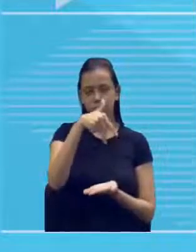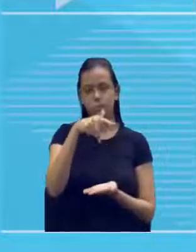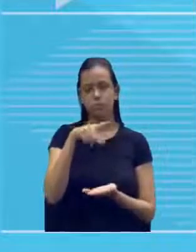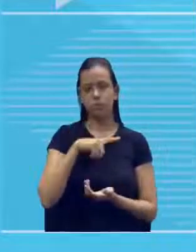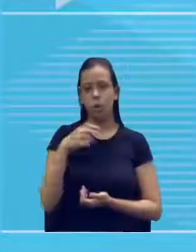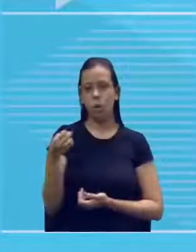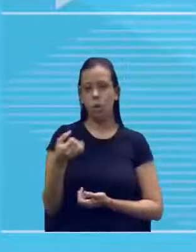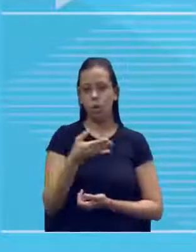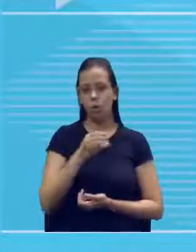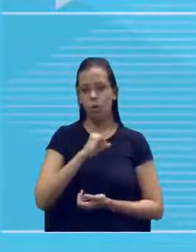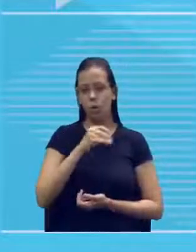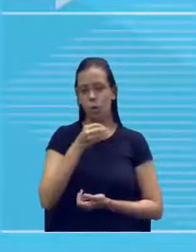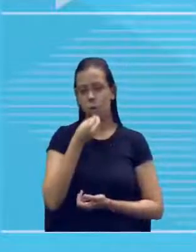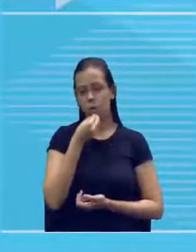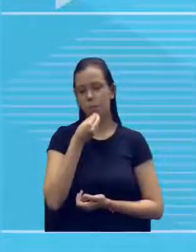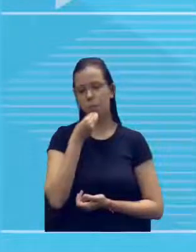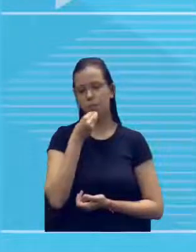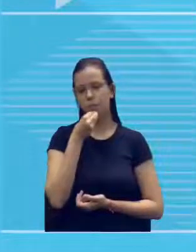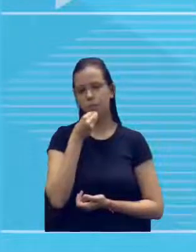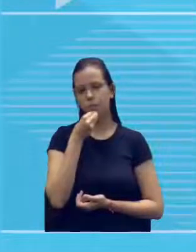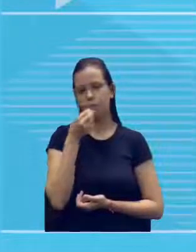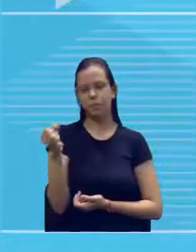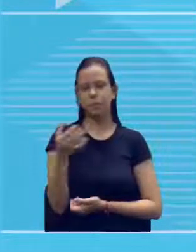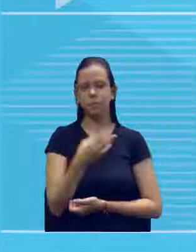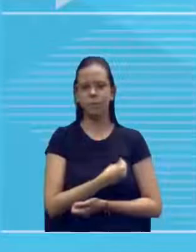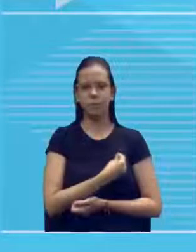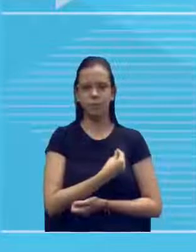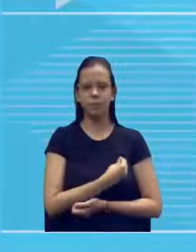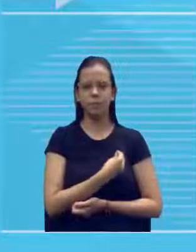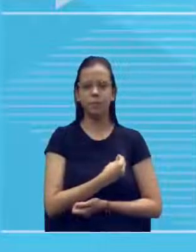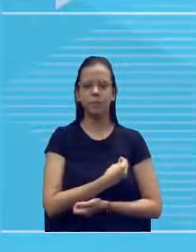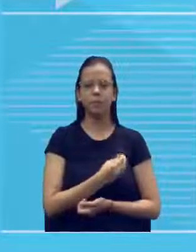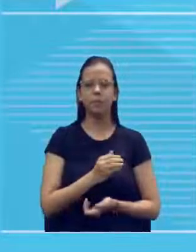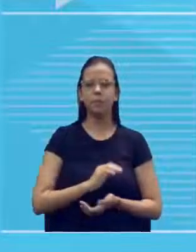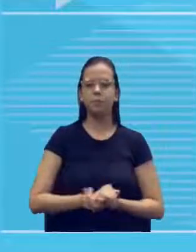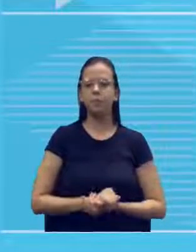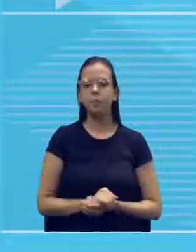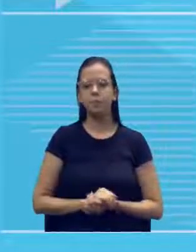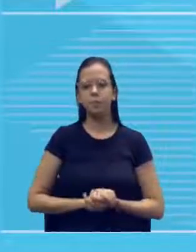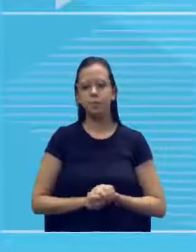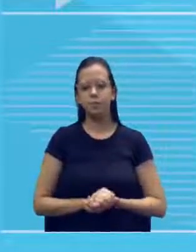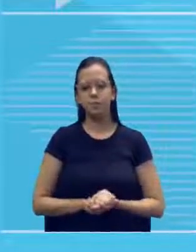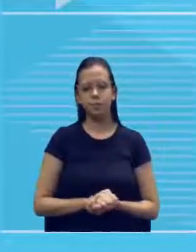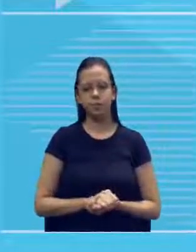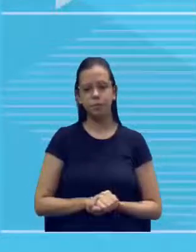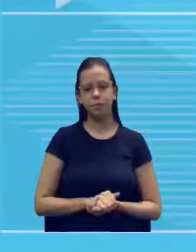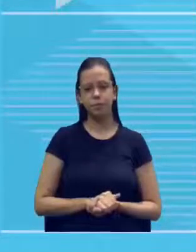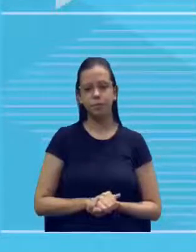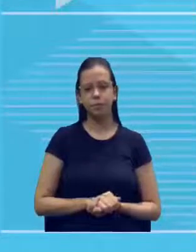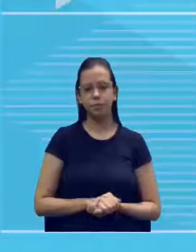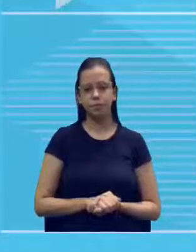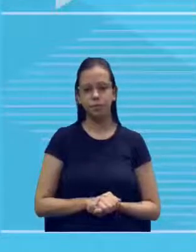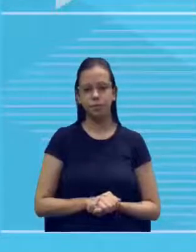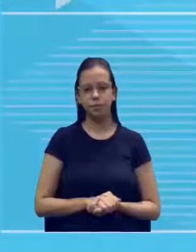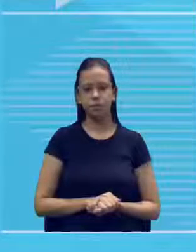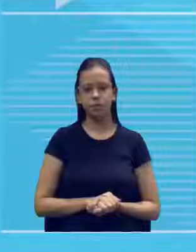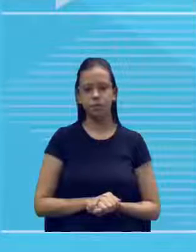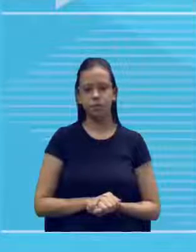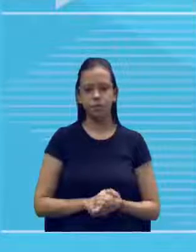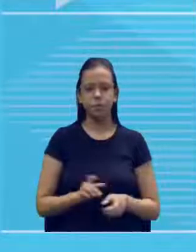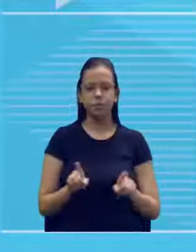nova oportunidade, né, na nova vida. Ascensão aí a uma nova vida. Existiam também as